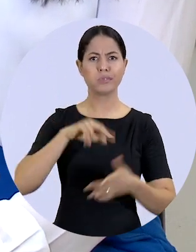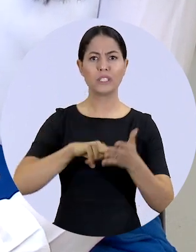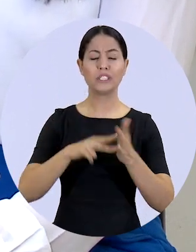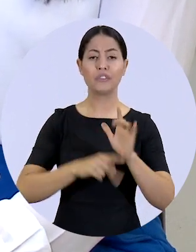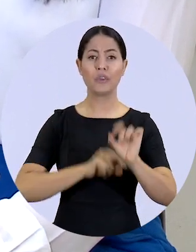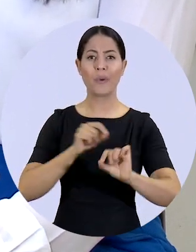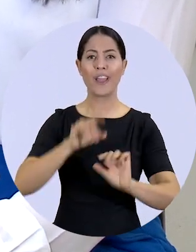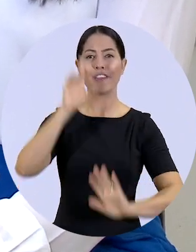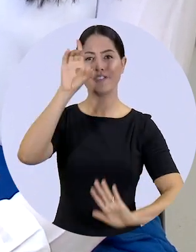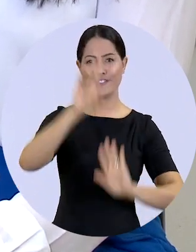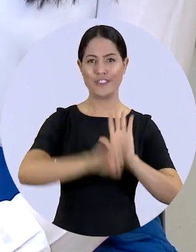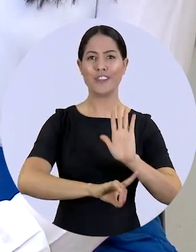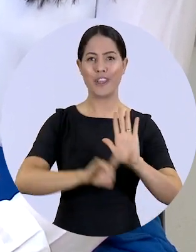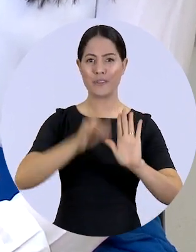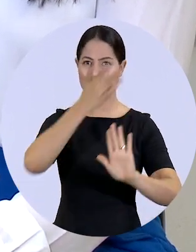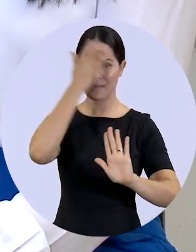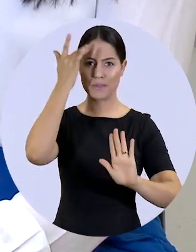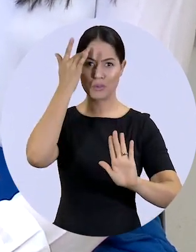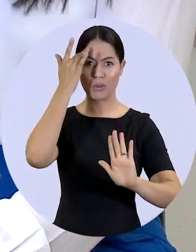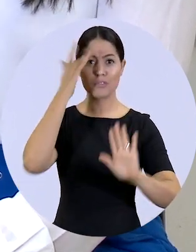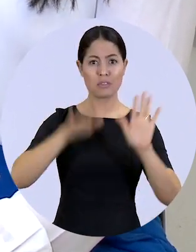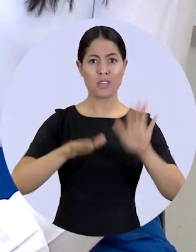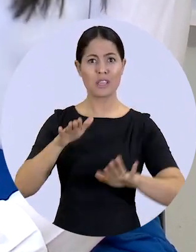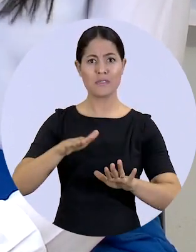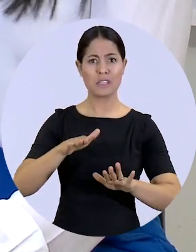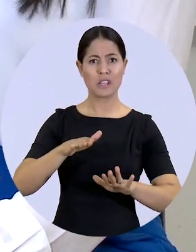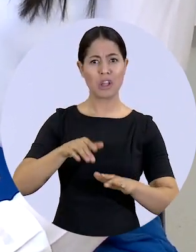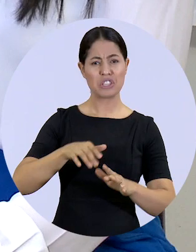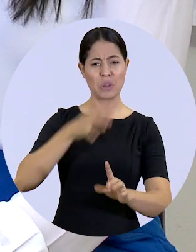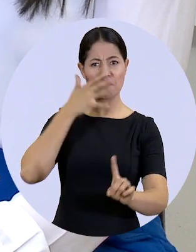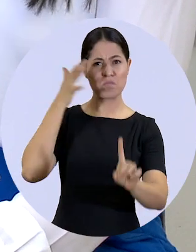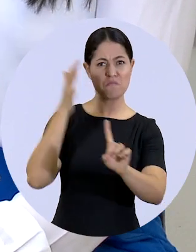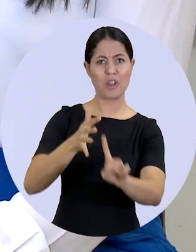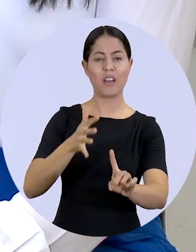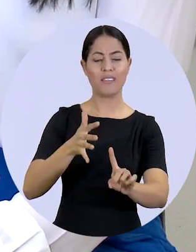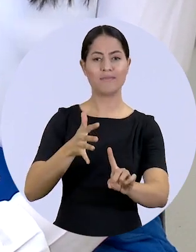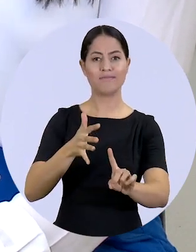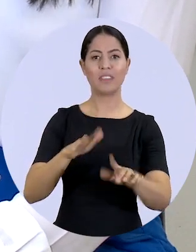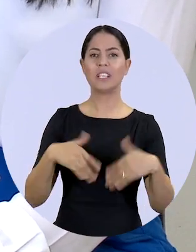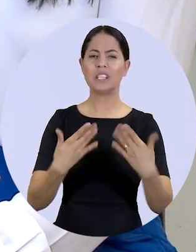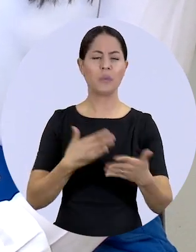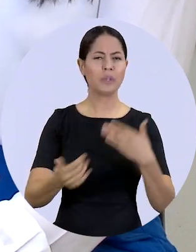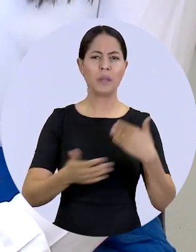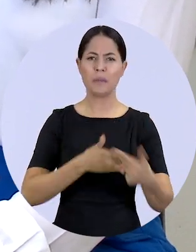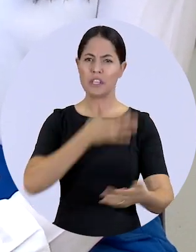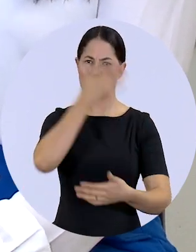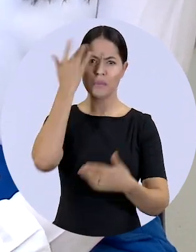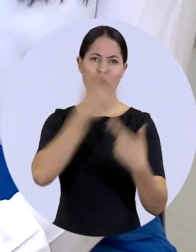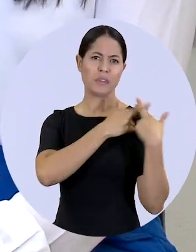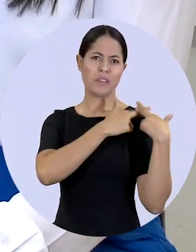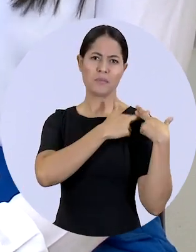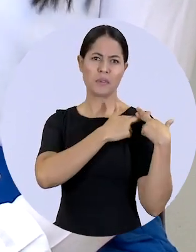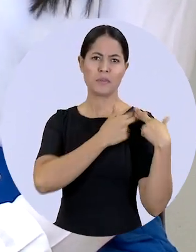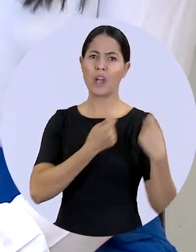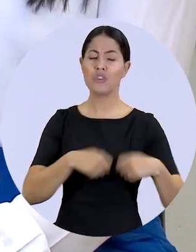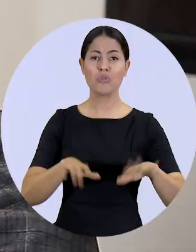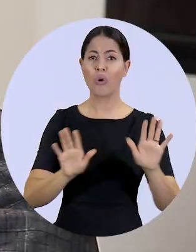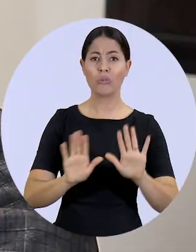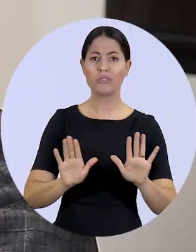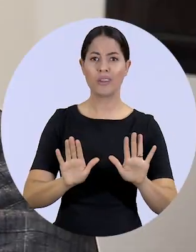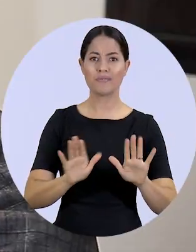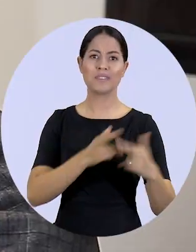aquele que defende os direitos de uma pessoa que é acusada, independentemente dessa pessoa ter ou não responsabilidade